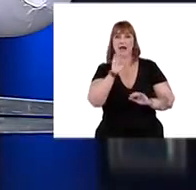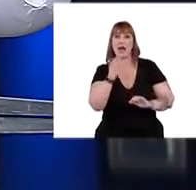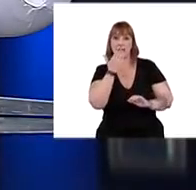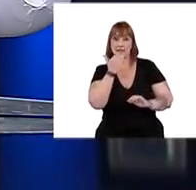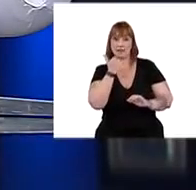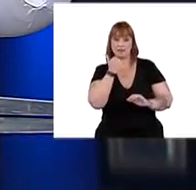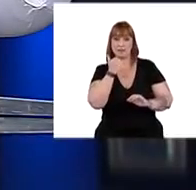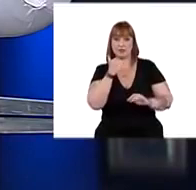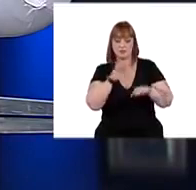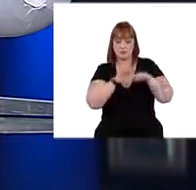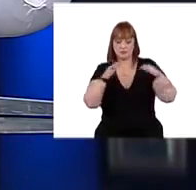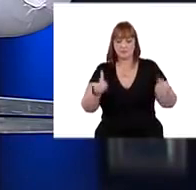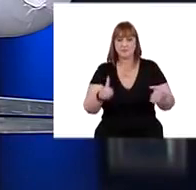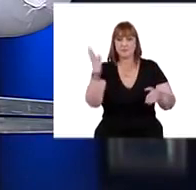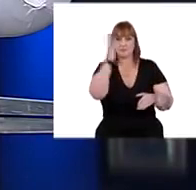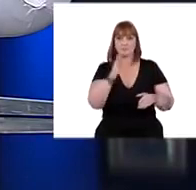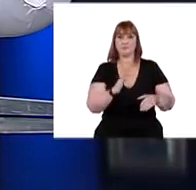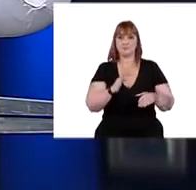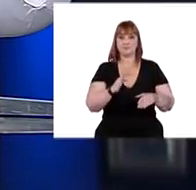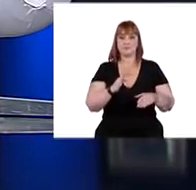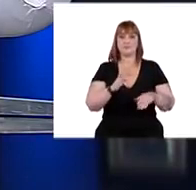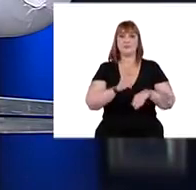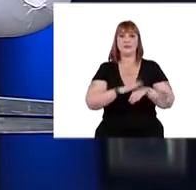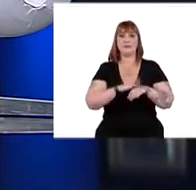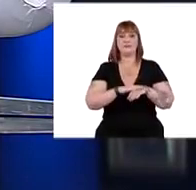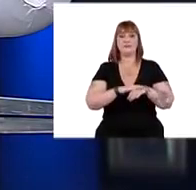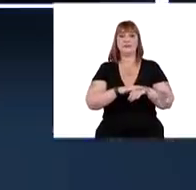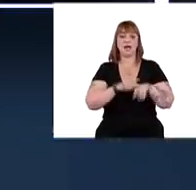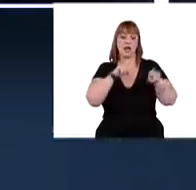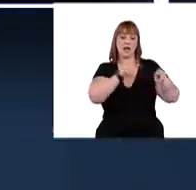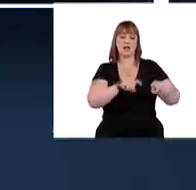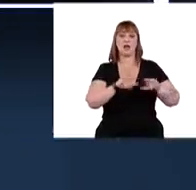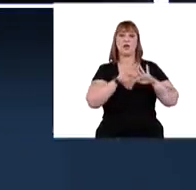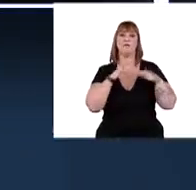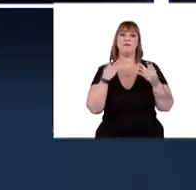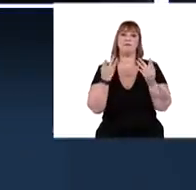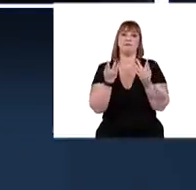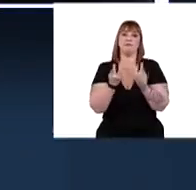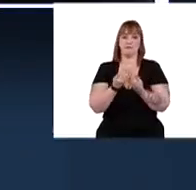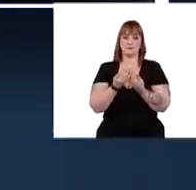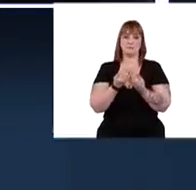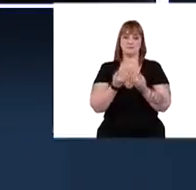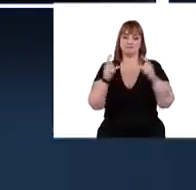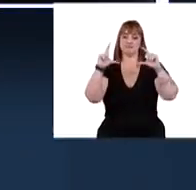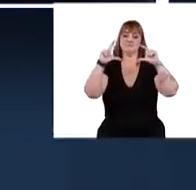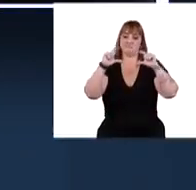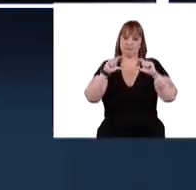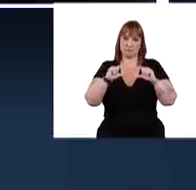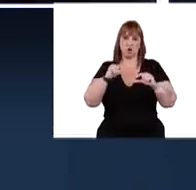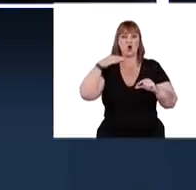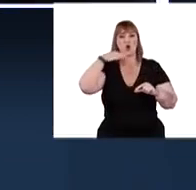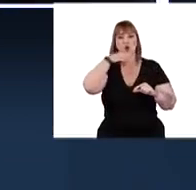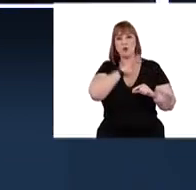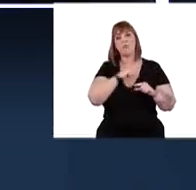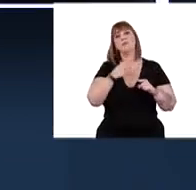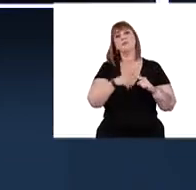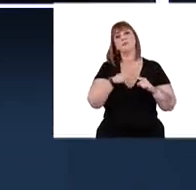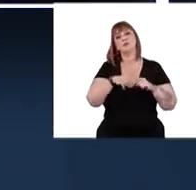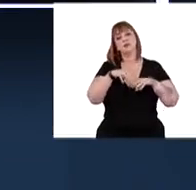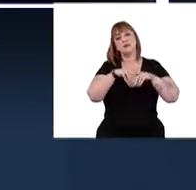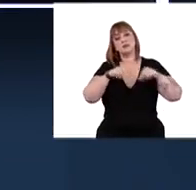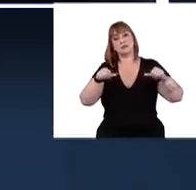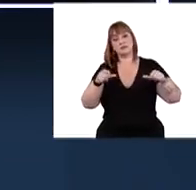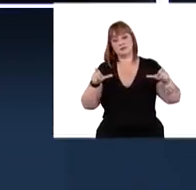alimentação que vai para a mesa do brasileiro é produzida pela agricultura familiar. É claro que isso está sendo reduzido porque as terras também estão